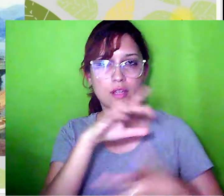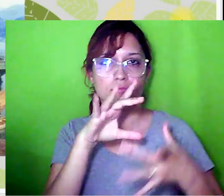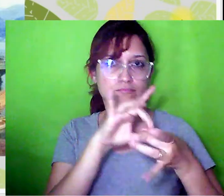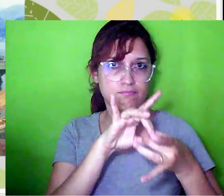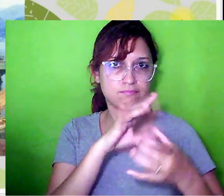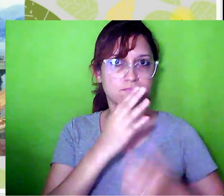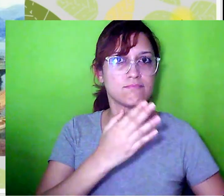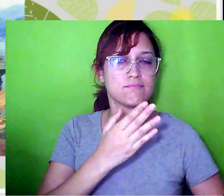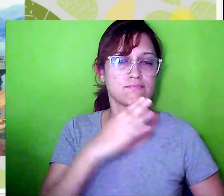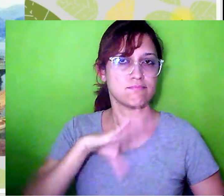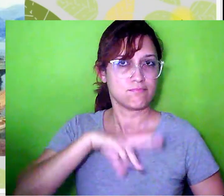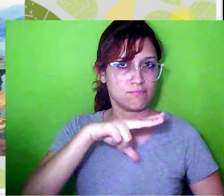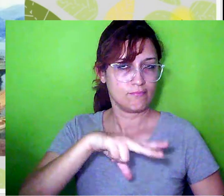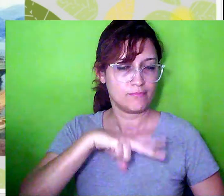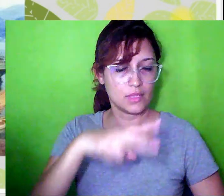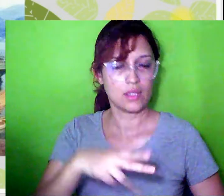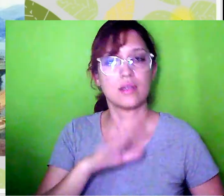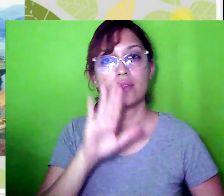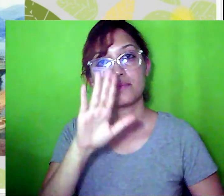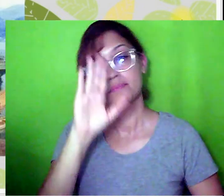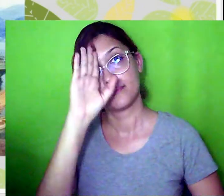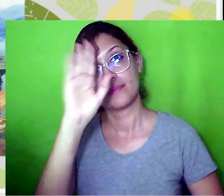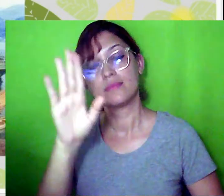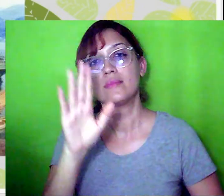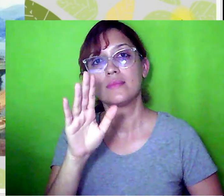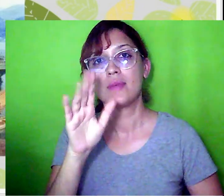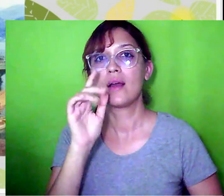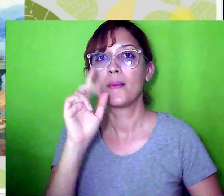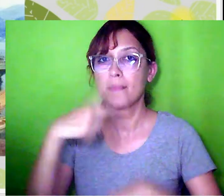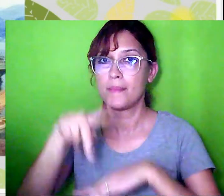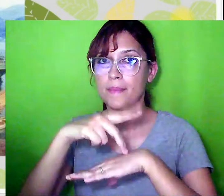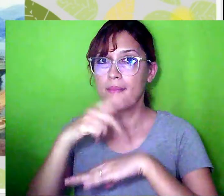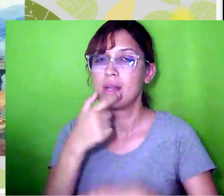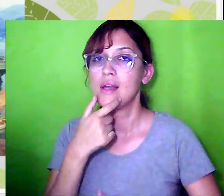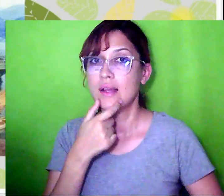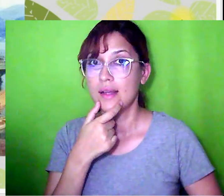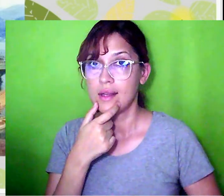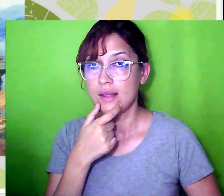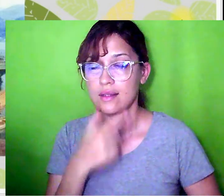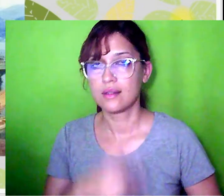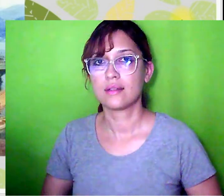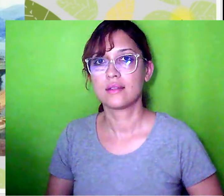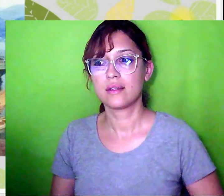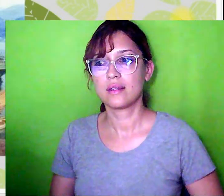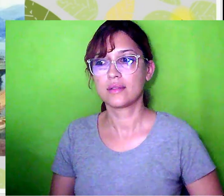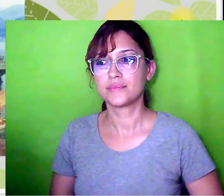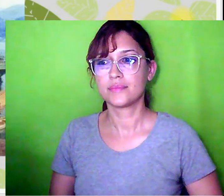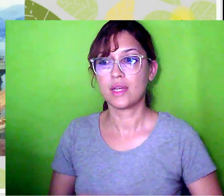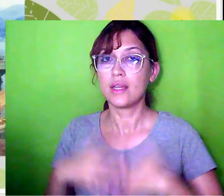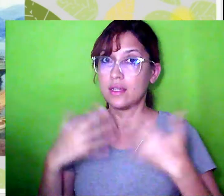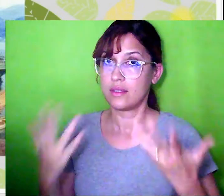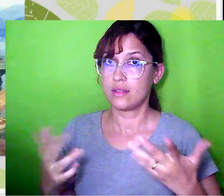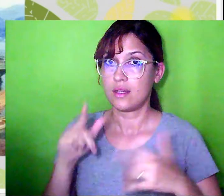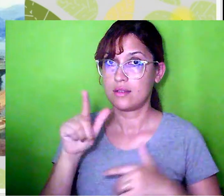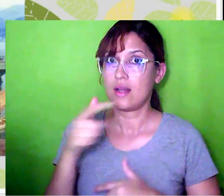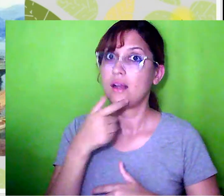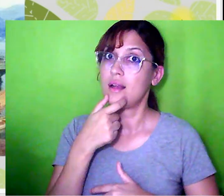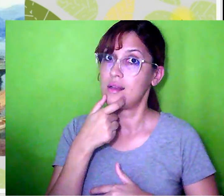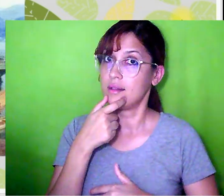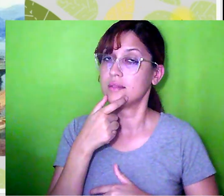O Brasil agora poderia negociar com outros países, em especial a Inglaterra.